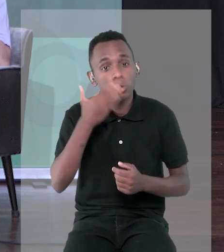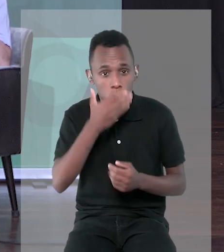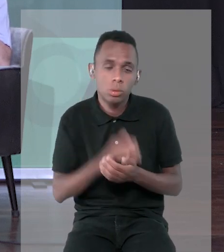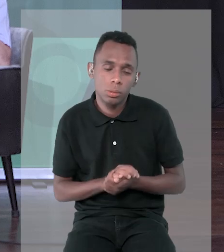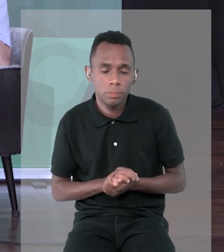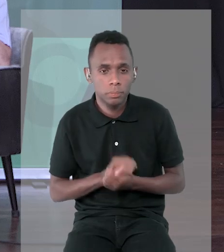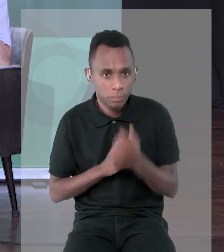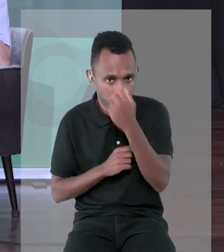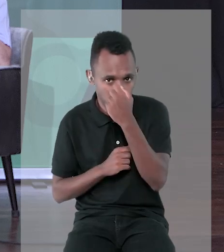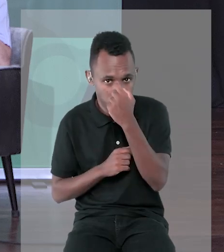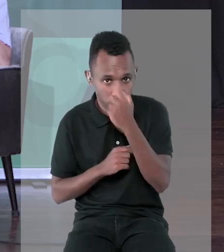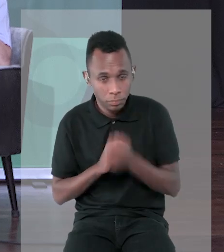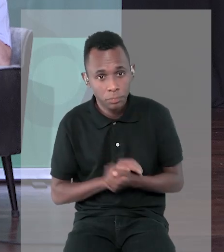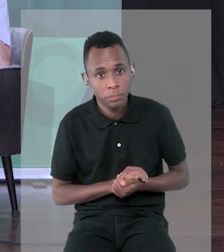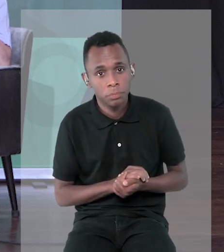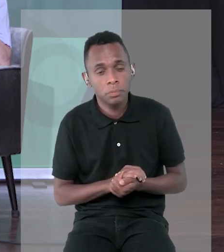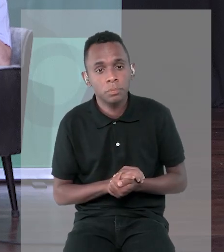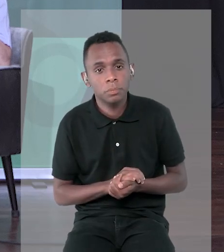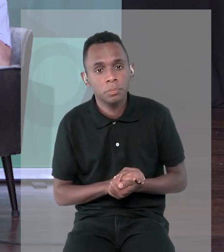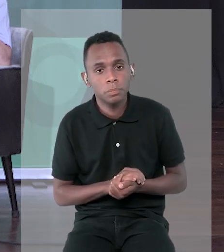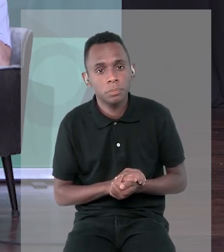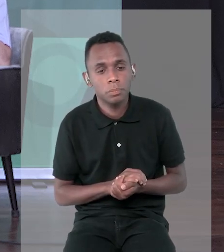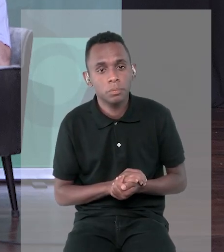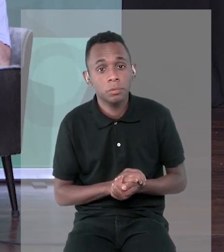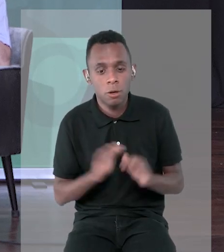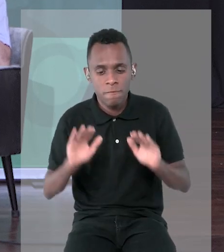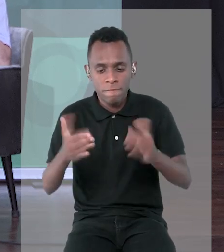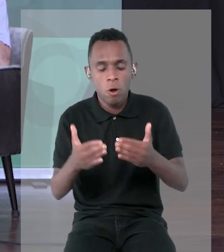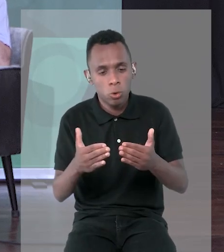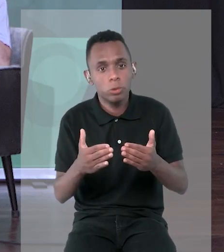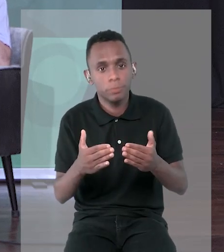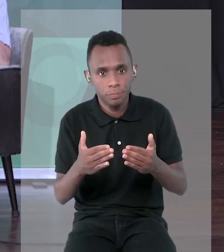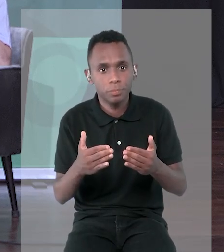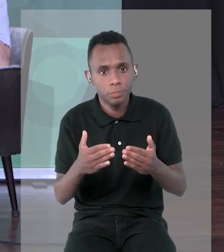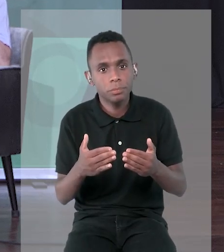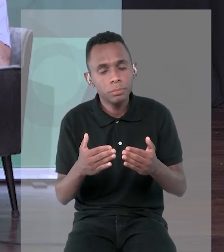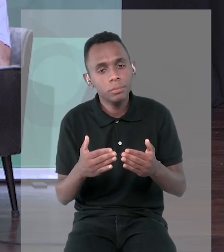Rio Doce, e ele está focado,